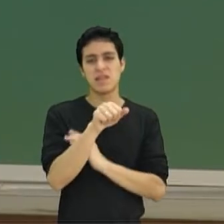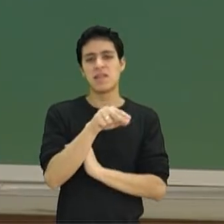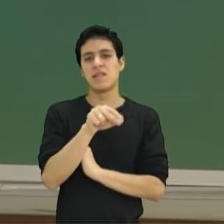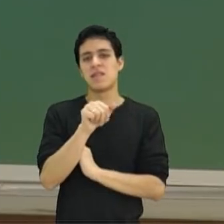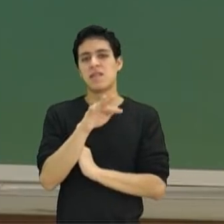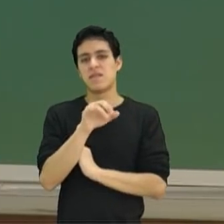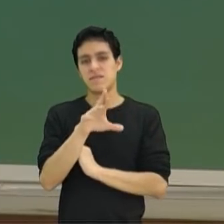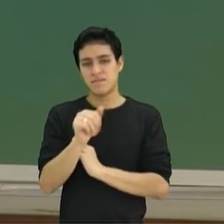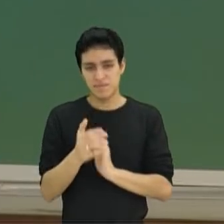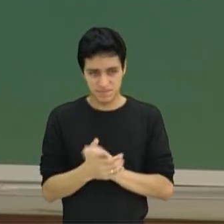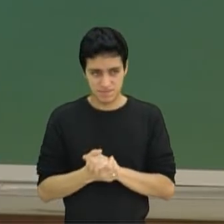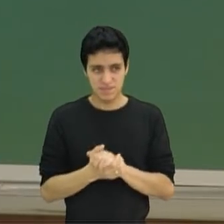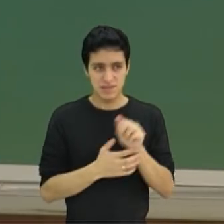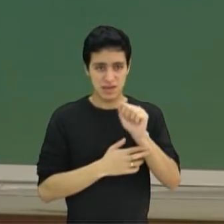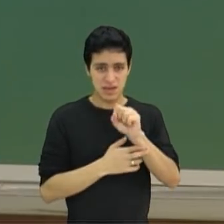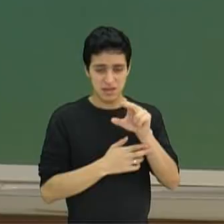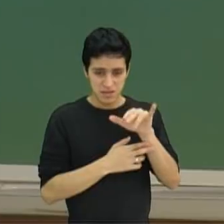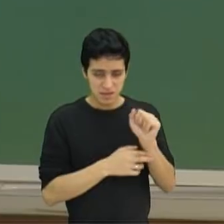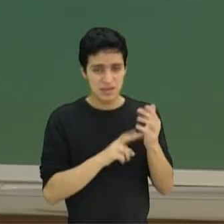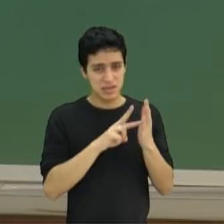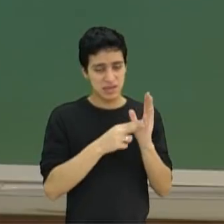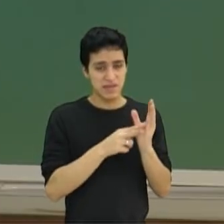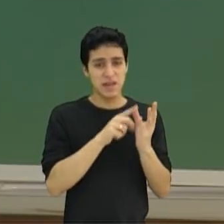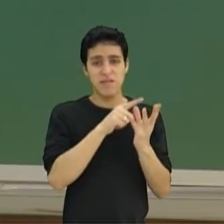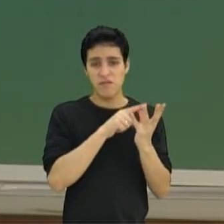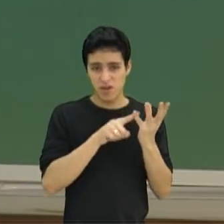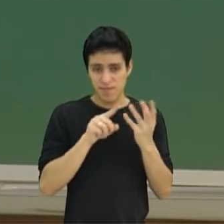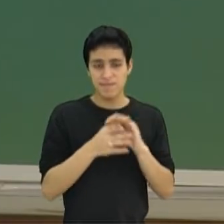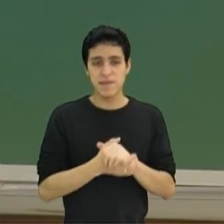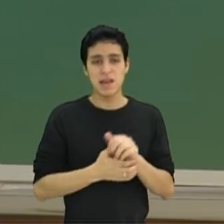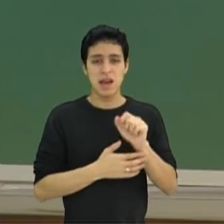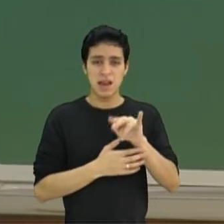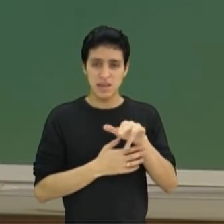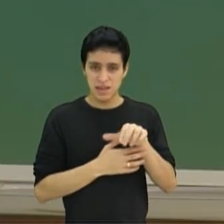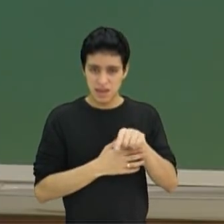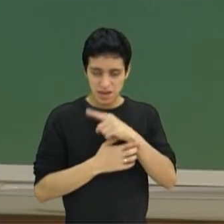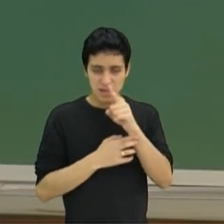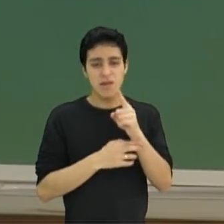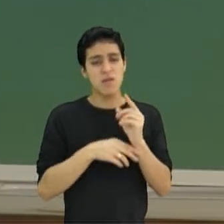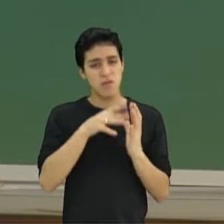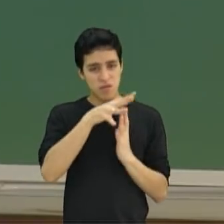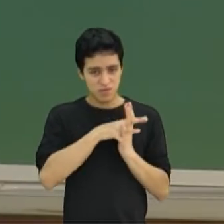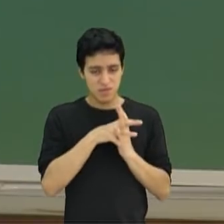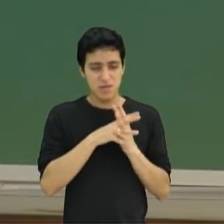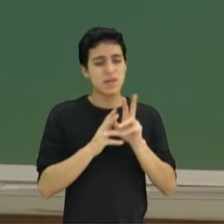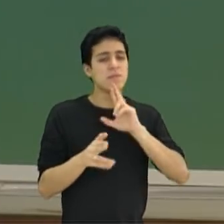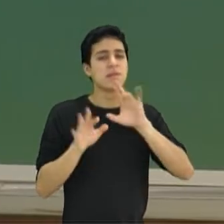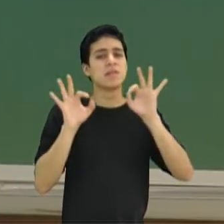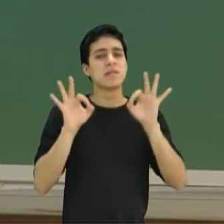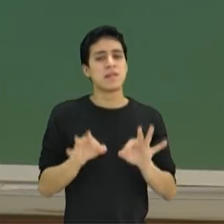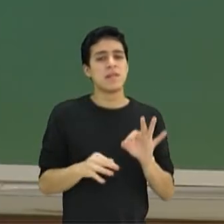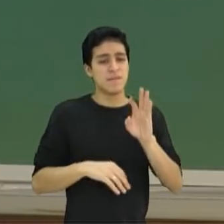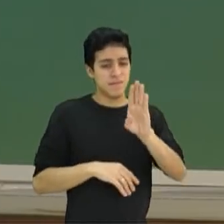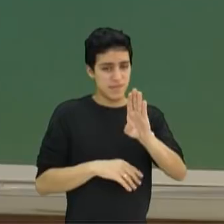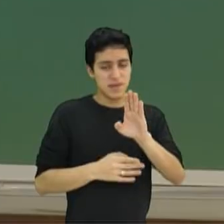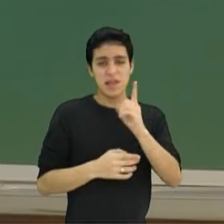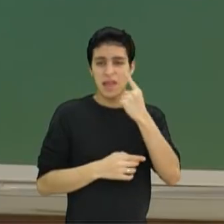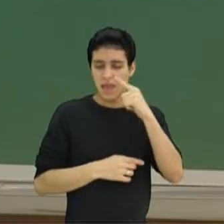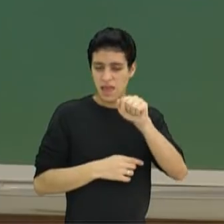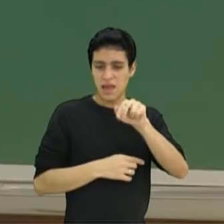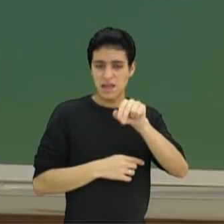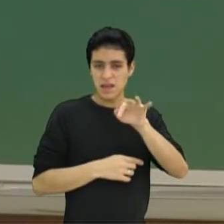anáfora. Assonância é vogais, aliteração, consoantes. Então, resposta certa, letra B,